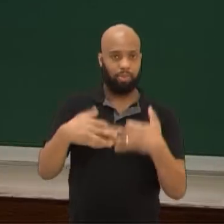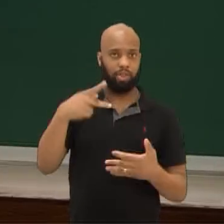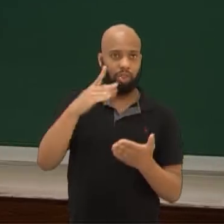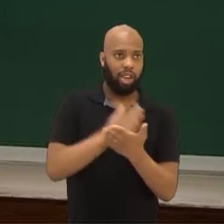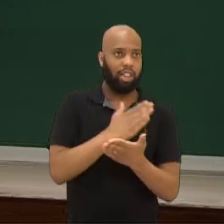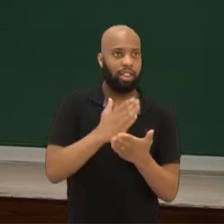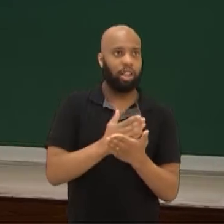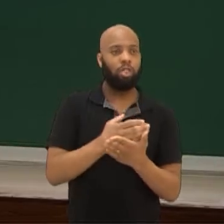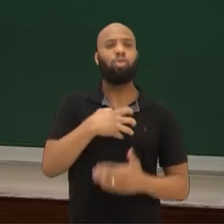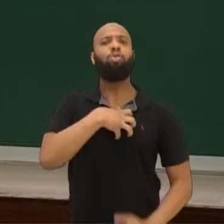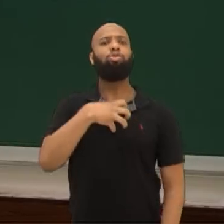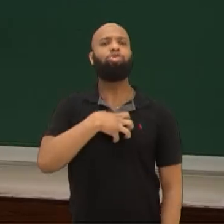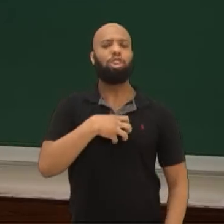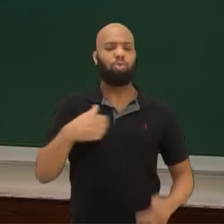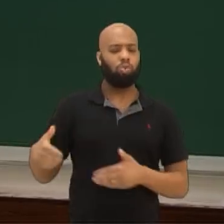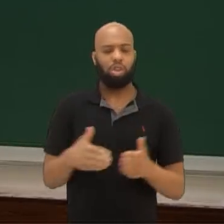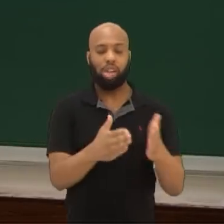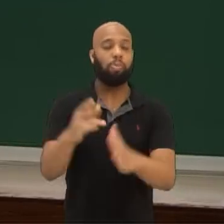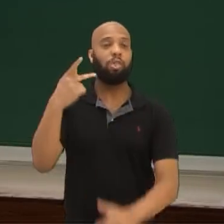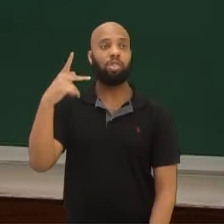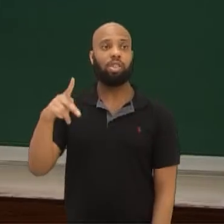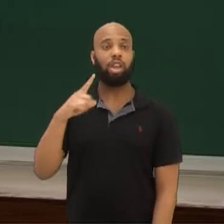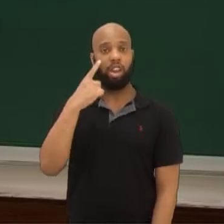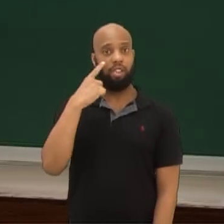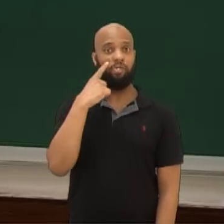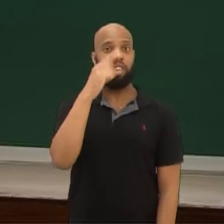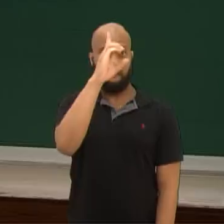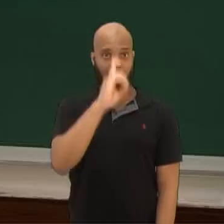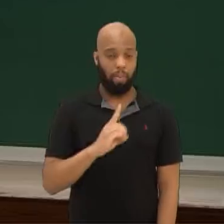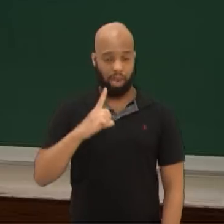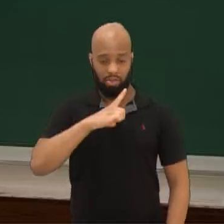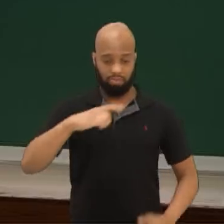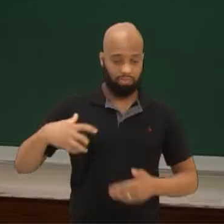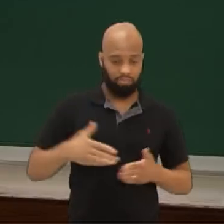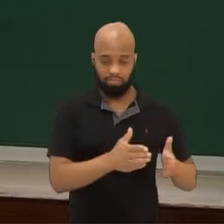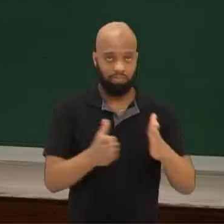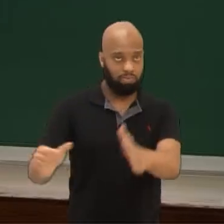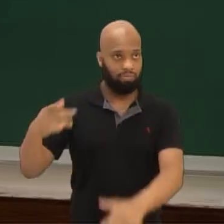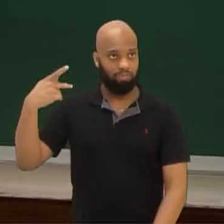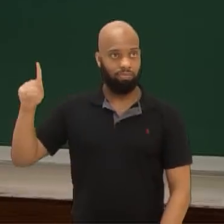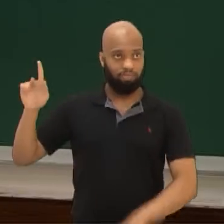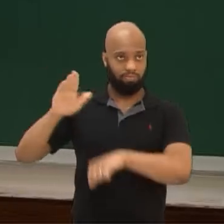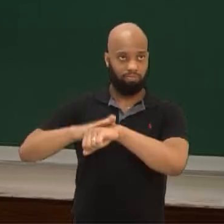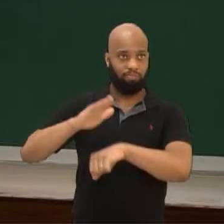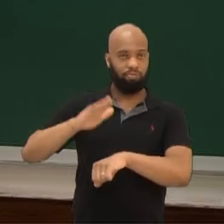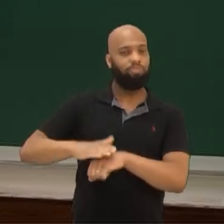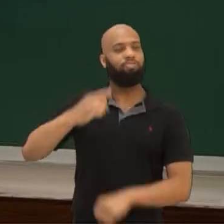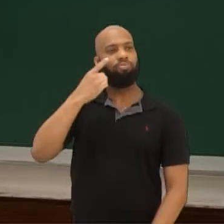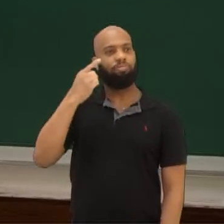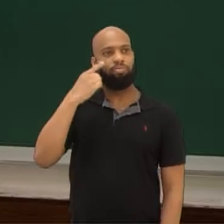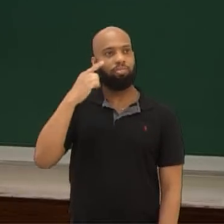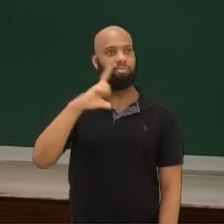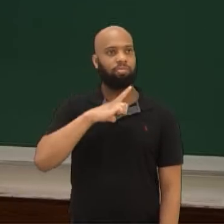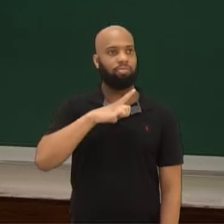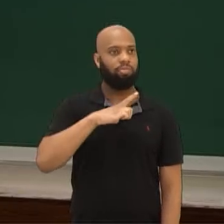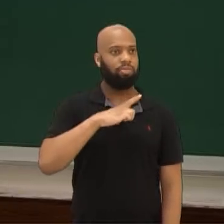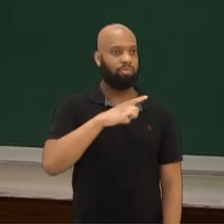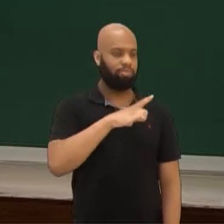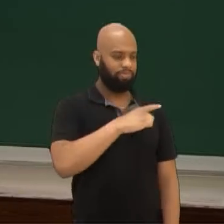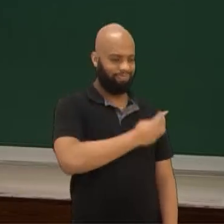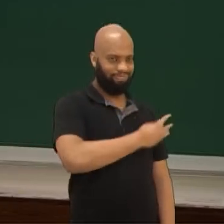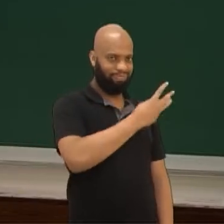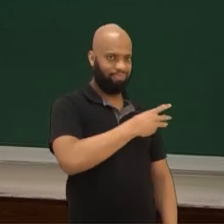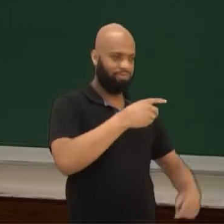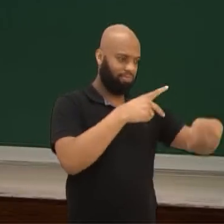Marcelo percorreu. Então perceba que aqui está em amarelo o caminho que ele fez, certo? Ele saiu daqui da 3ª casinha,